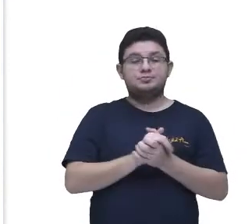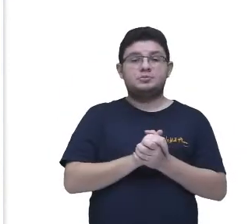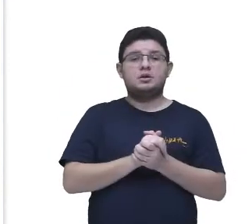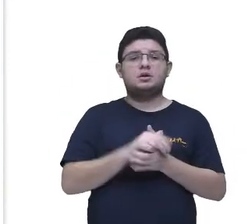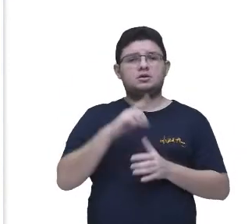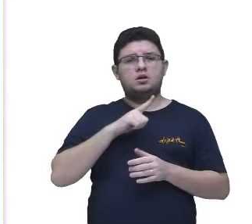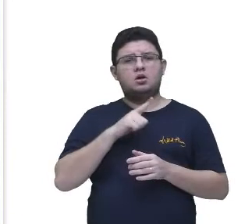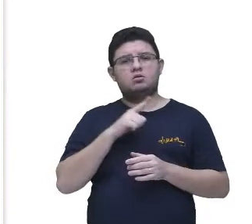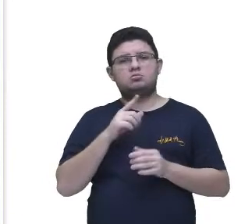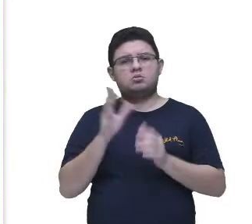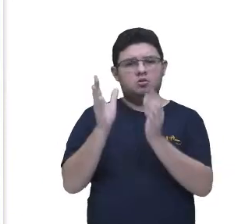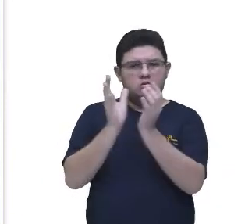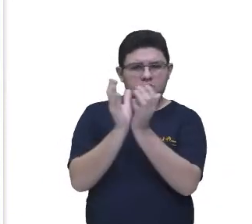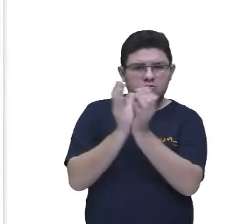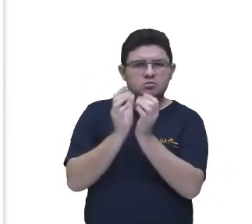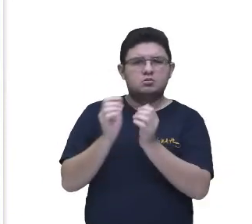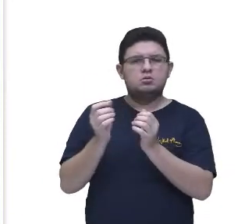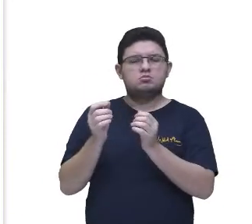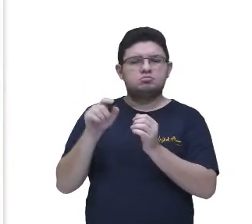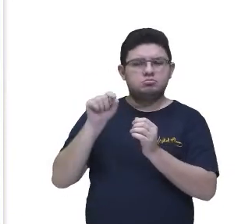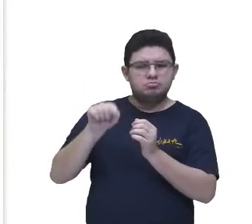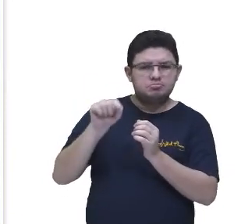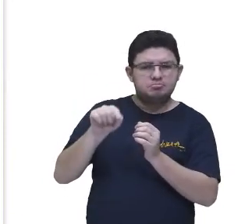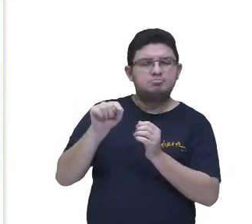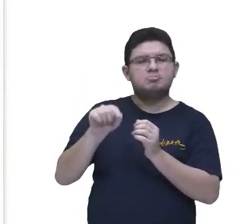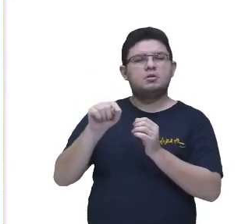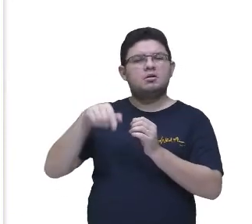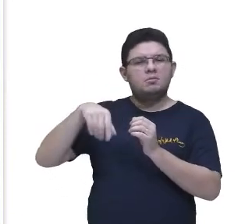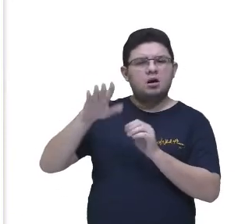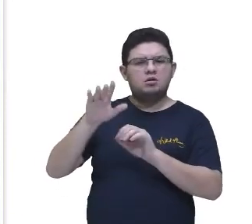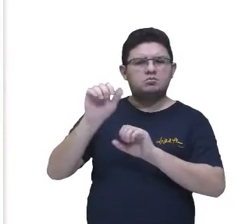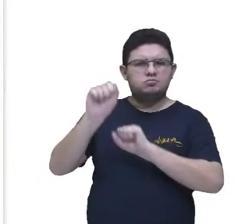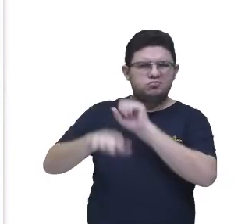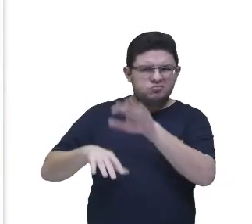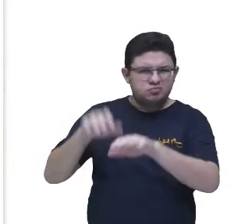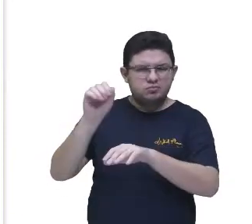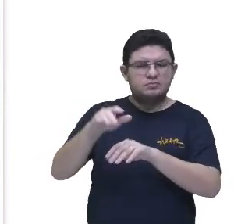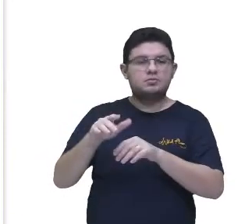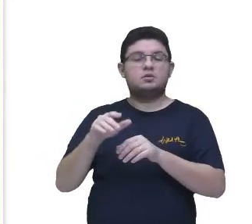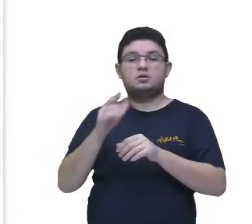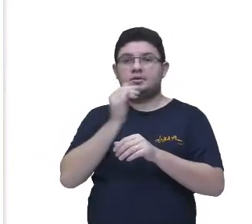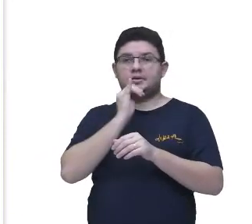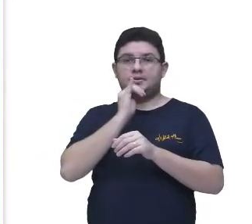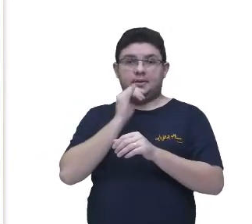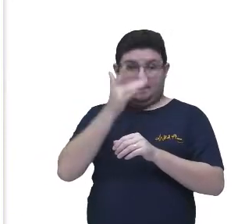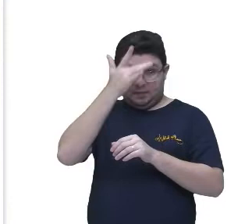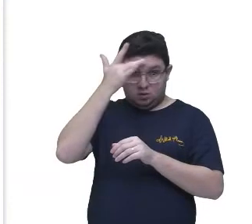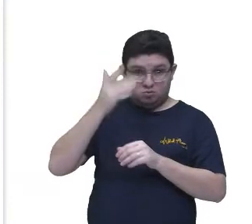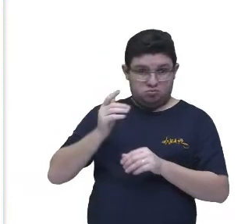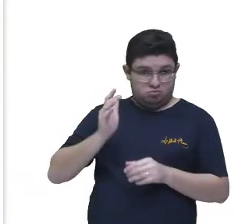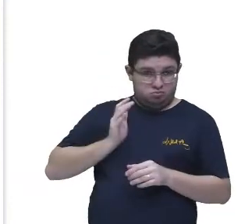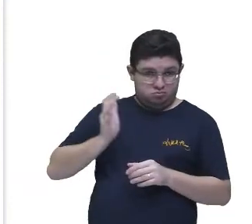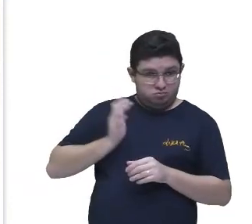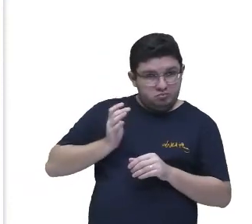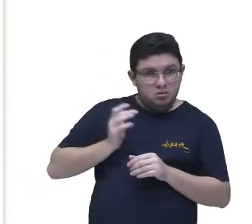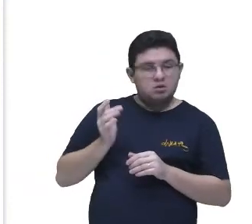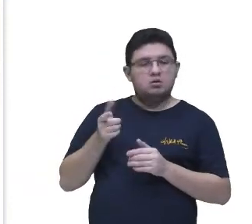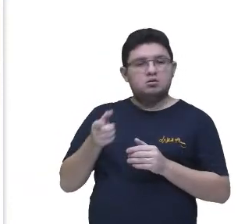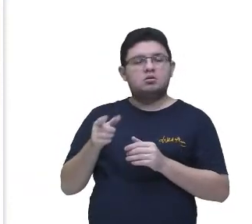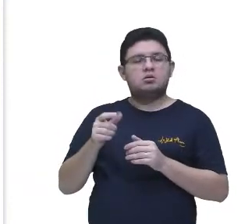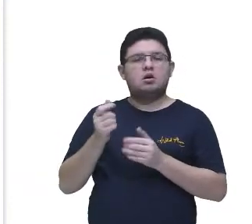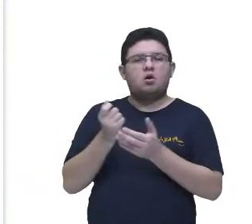gerar mais e menos lixo. Por exemplo, as classes sociais com maior poder aquisitivo, ou seja, com maior poder de compra, elas acabam